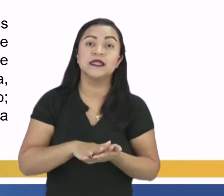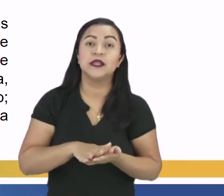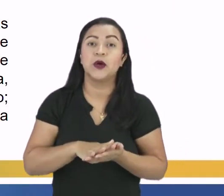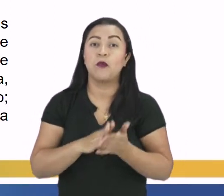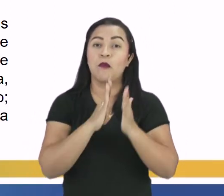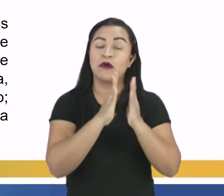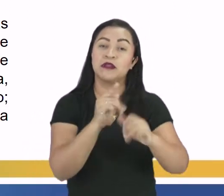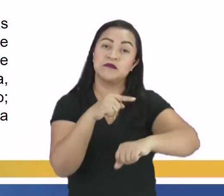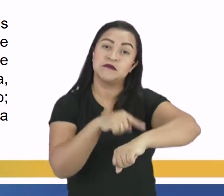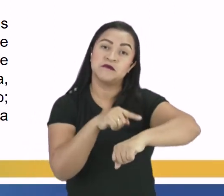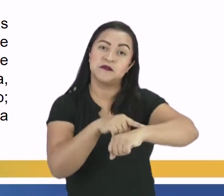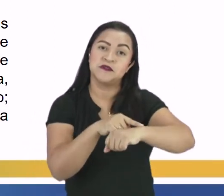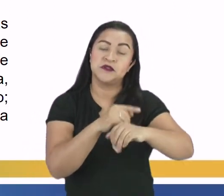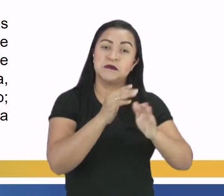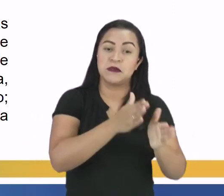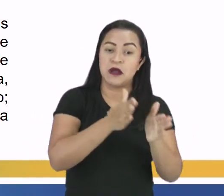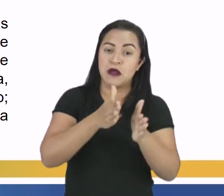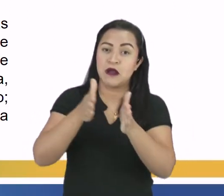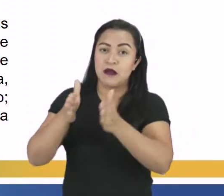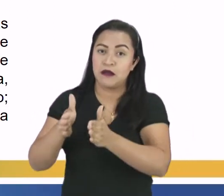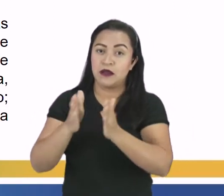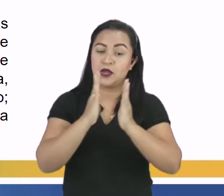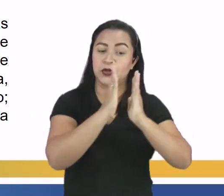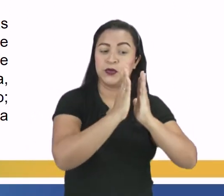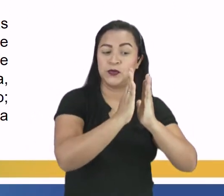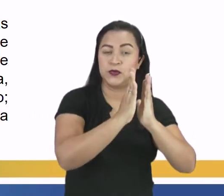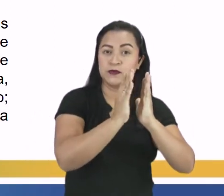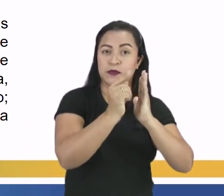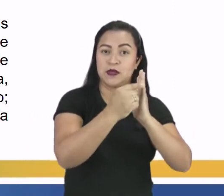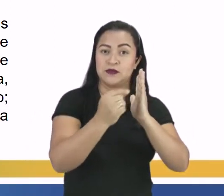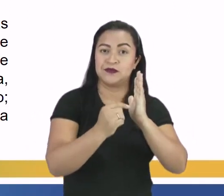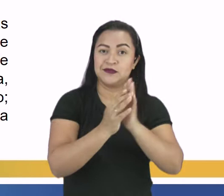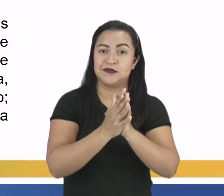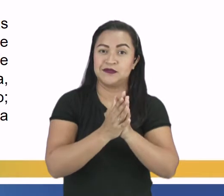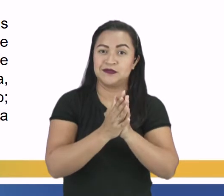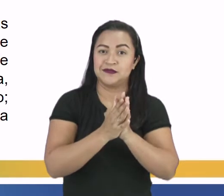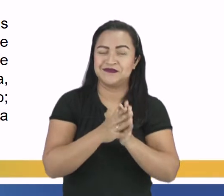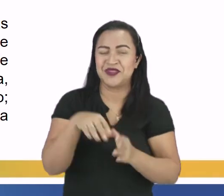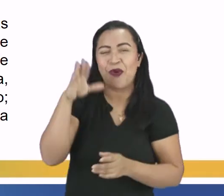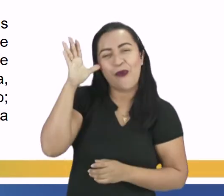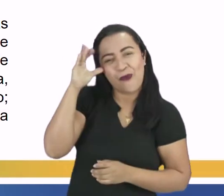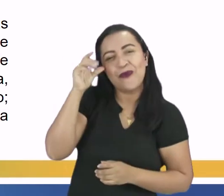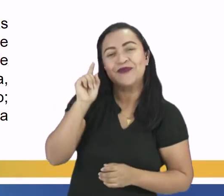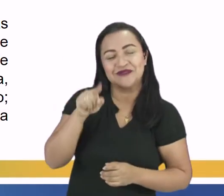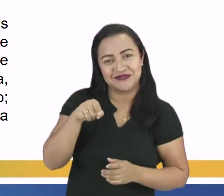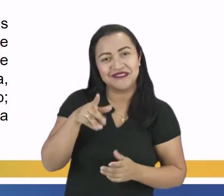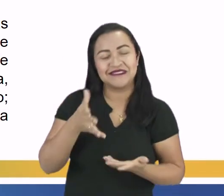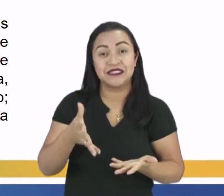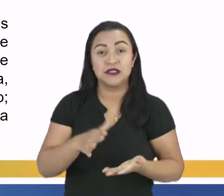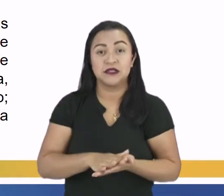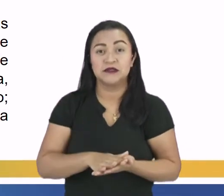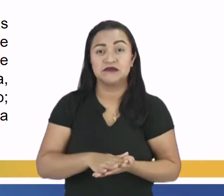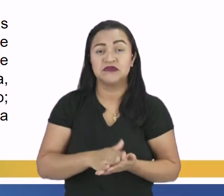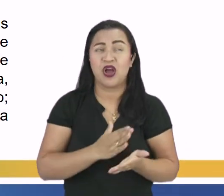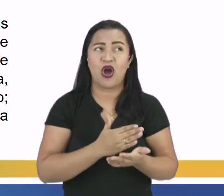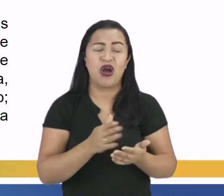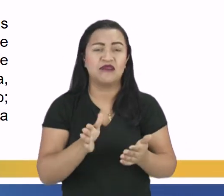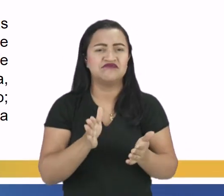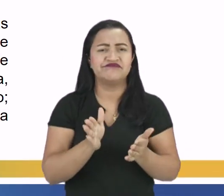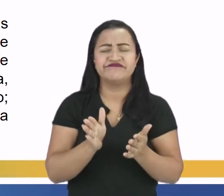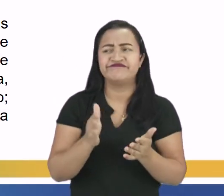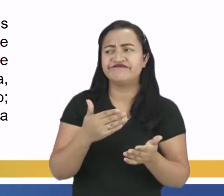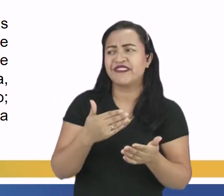o tempo da narrativa, esses espaços, tá certo? É uma curiosidade. Muitas das vezes a gente não pensa sobre